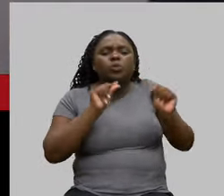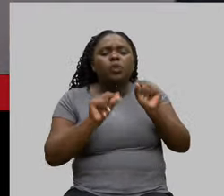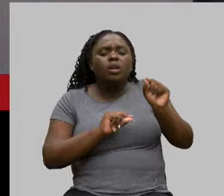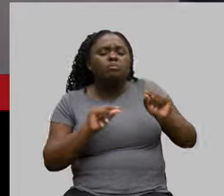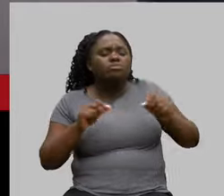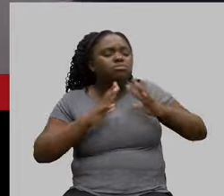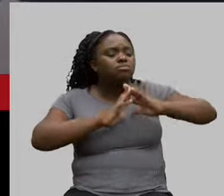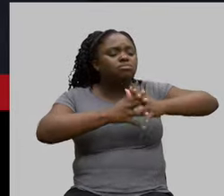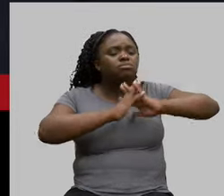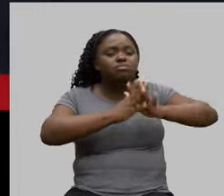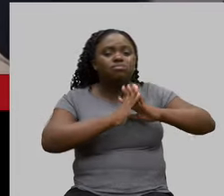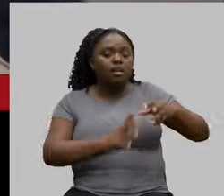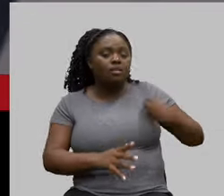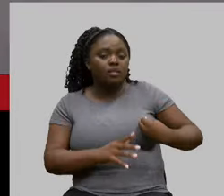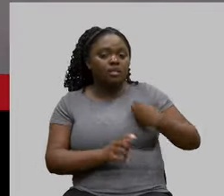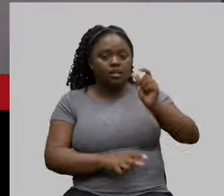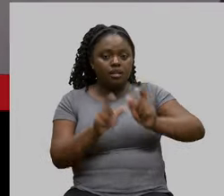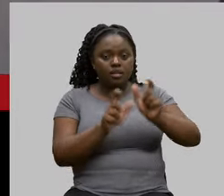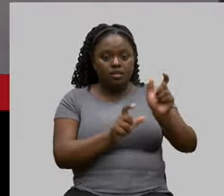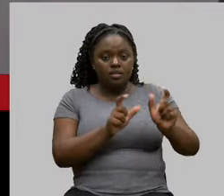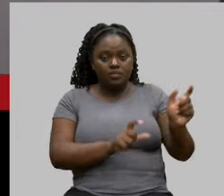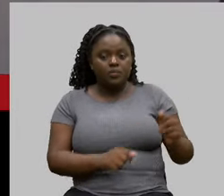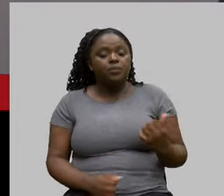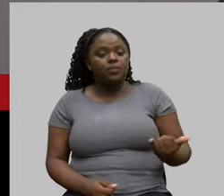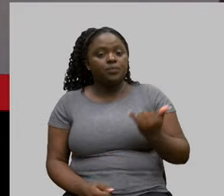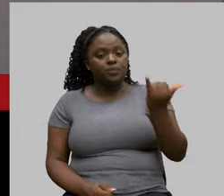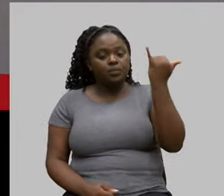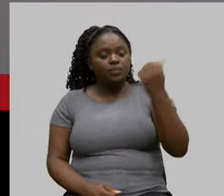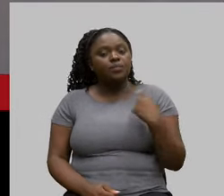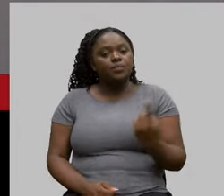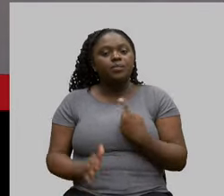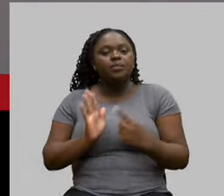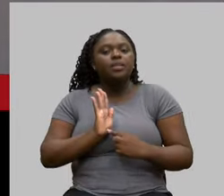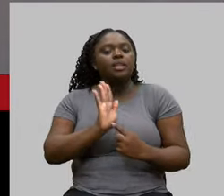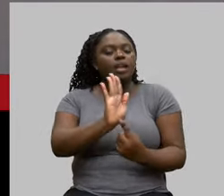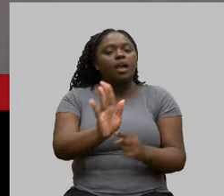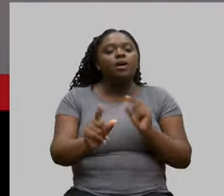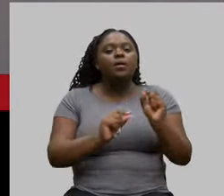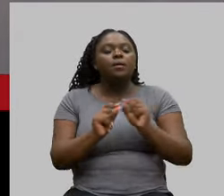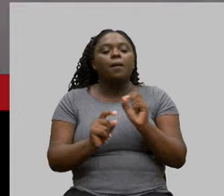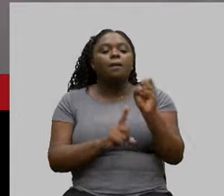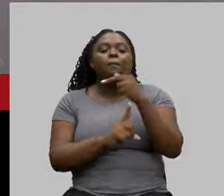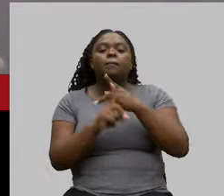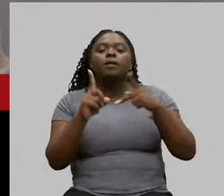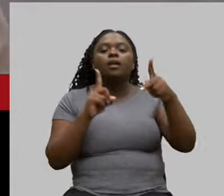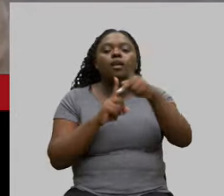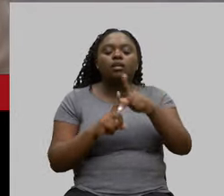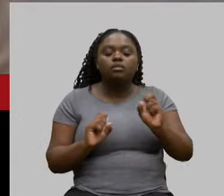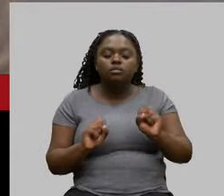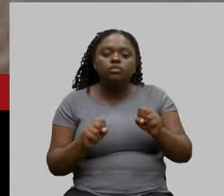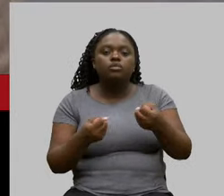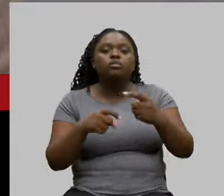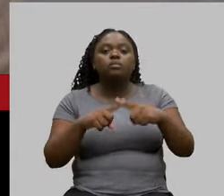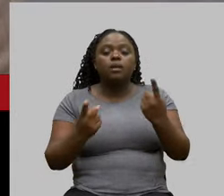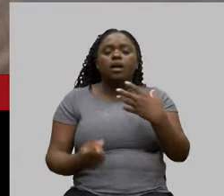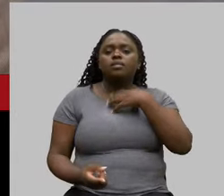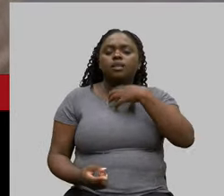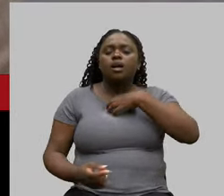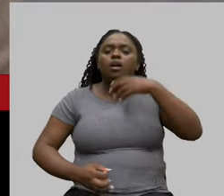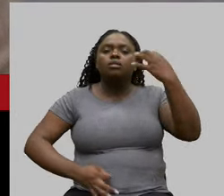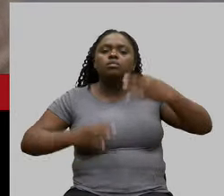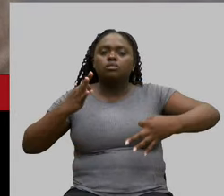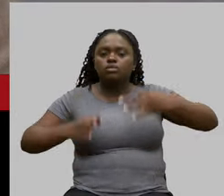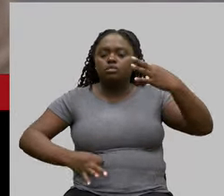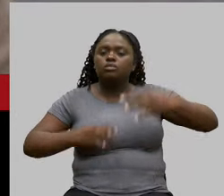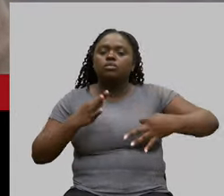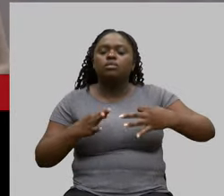importante a gente trazer a relação da Previdência com a dedicação mas também com essa sensação de Justiça